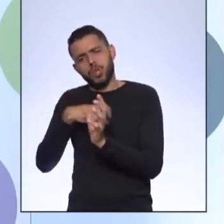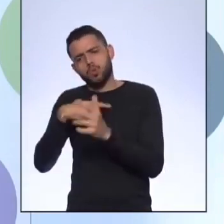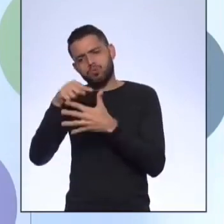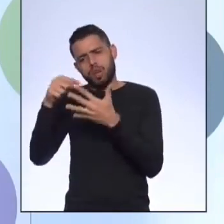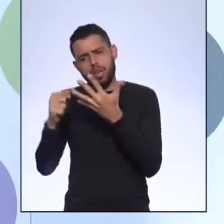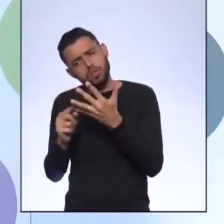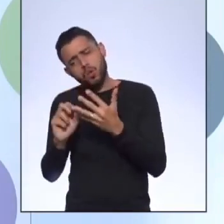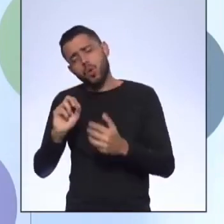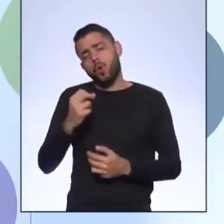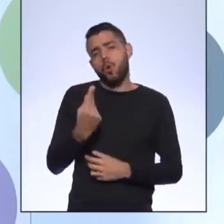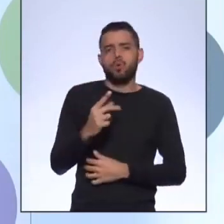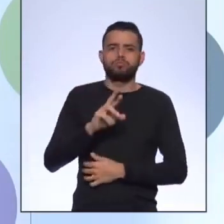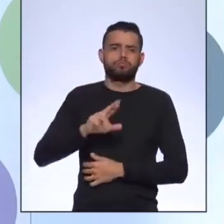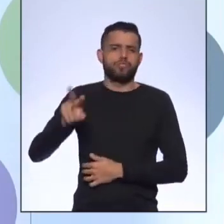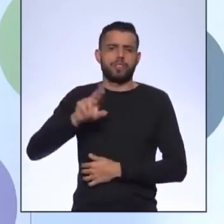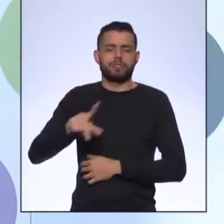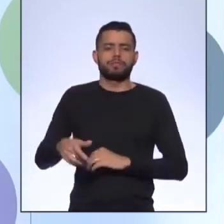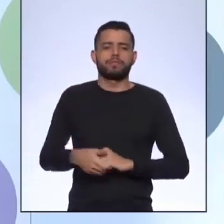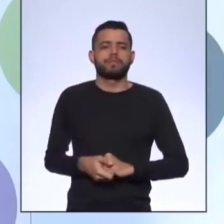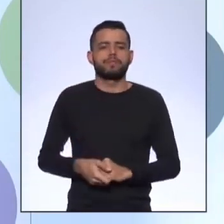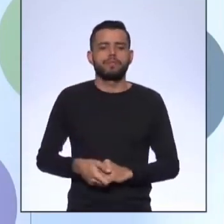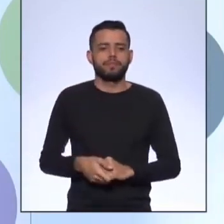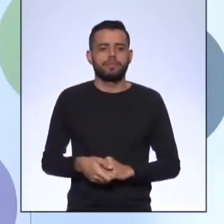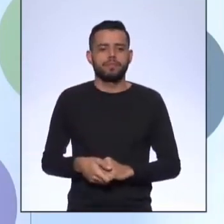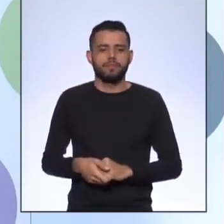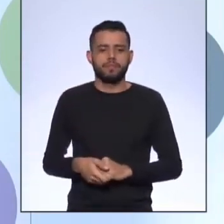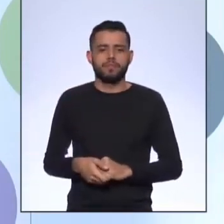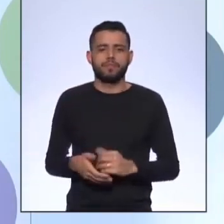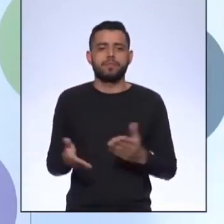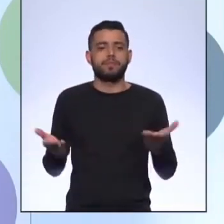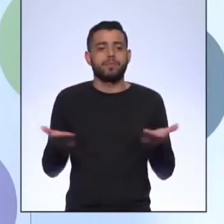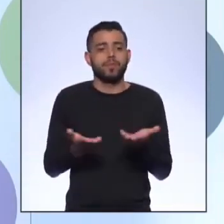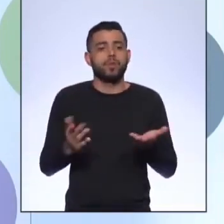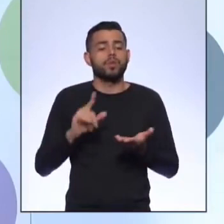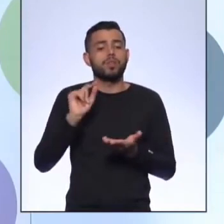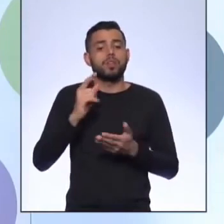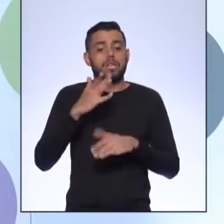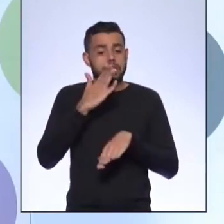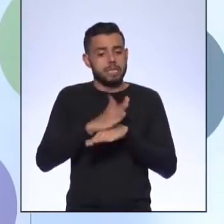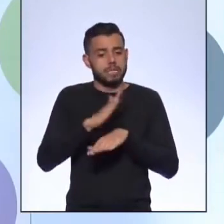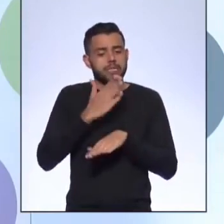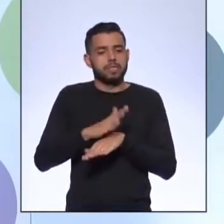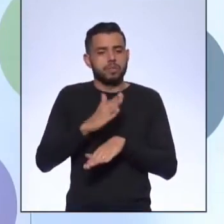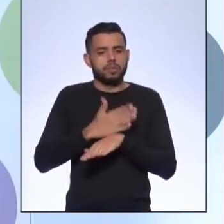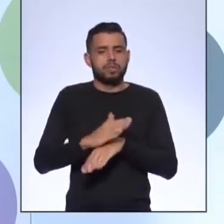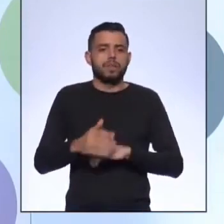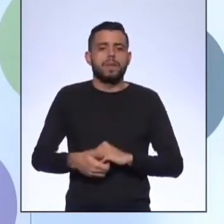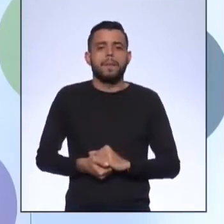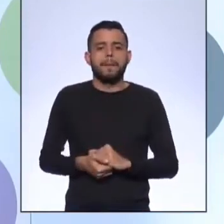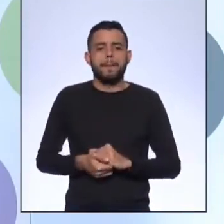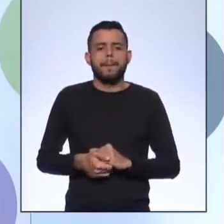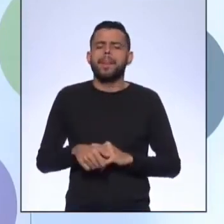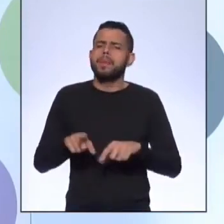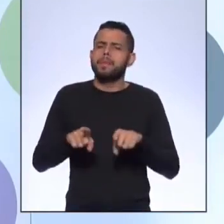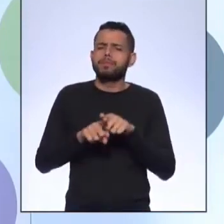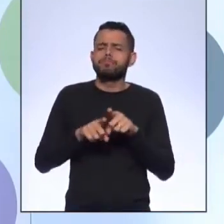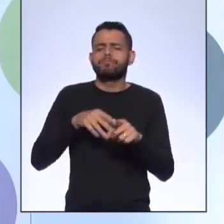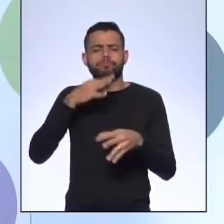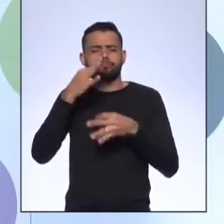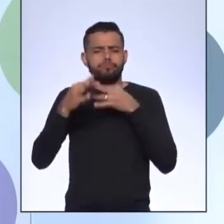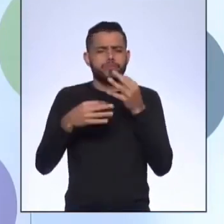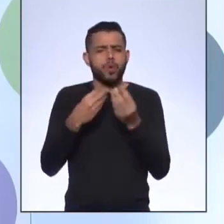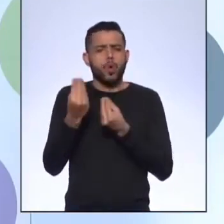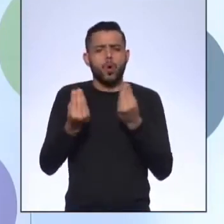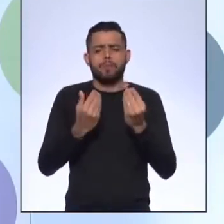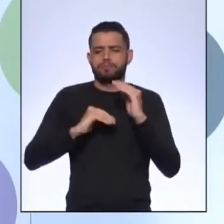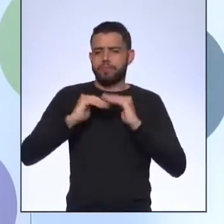ok? Então, agora, a gente vai fazer um exercício e comentar um pouquinho aí,